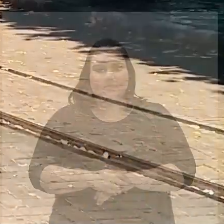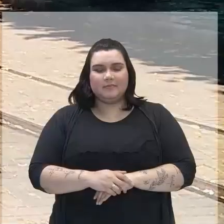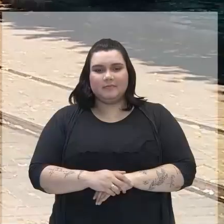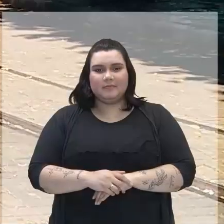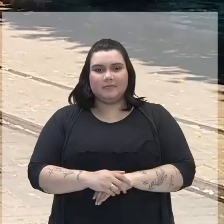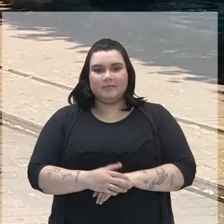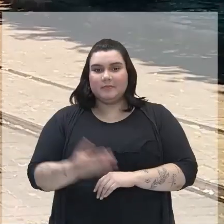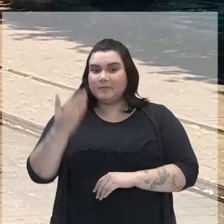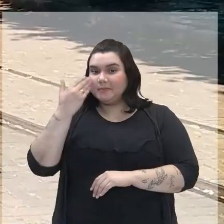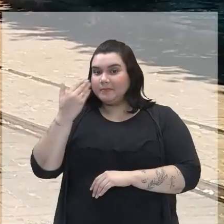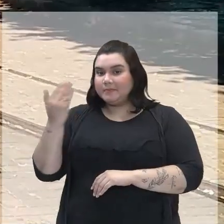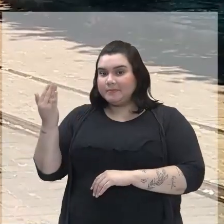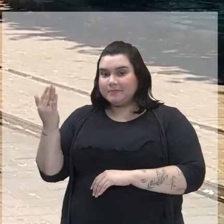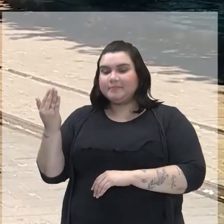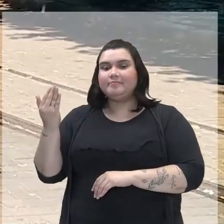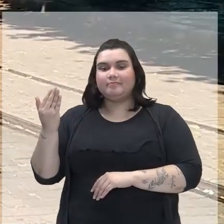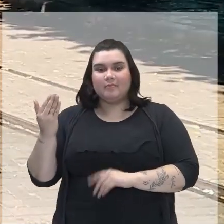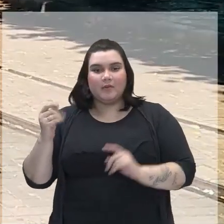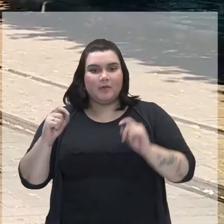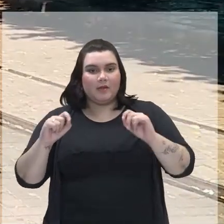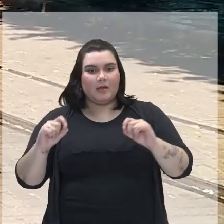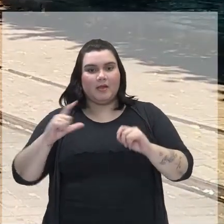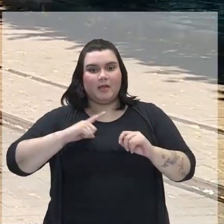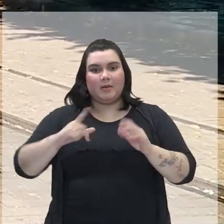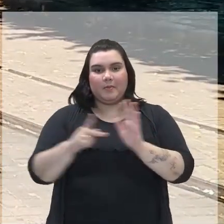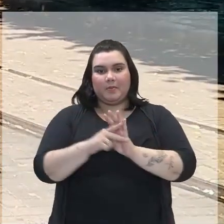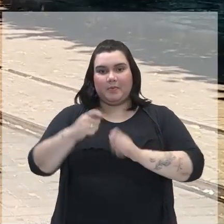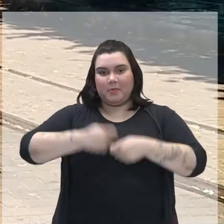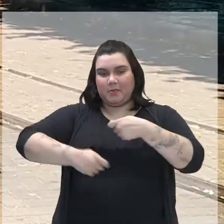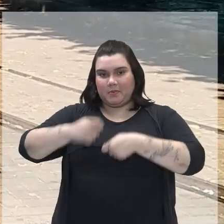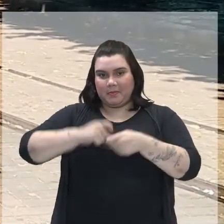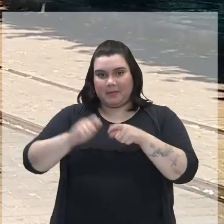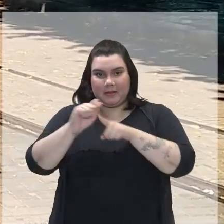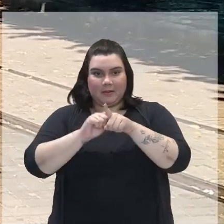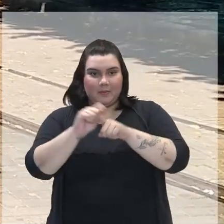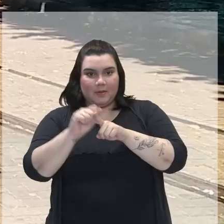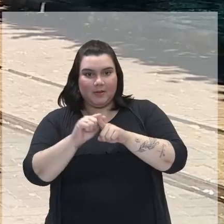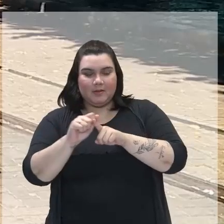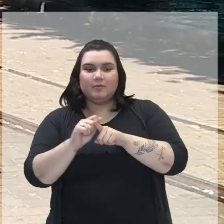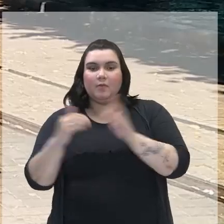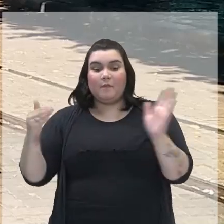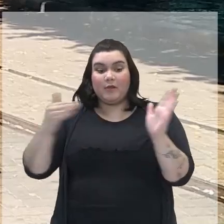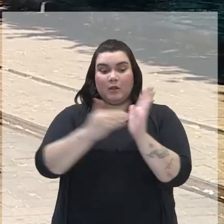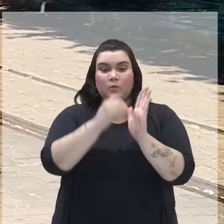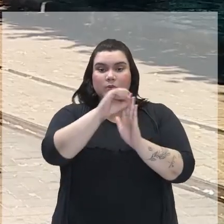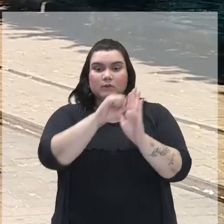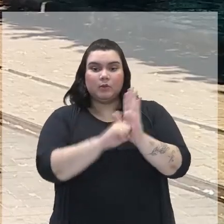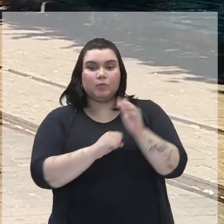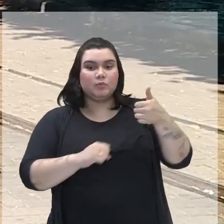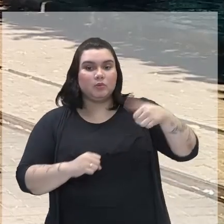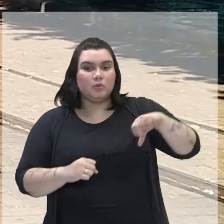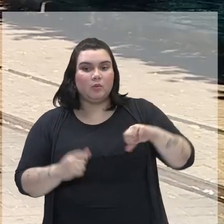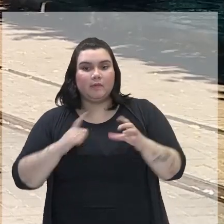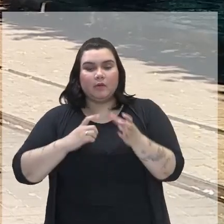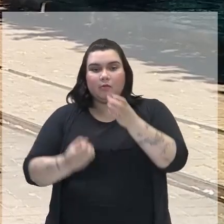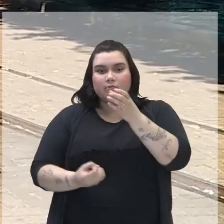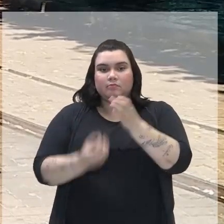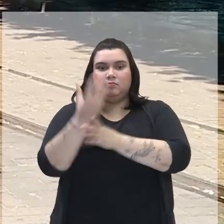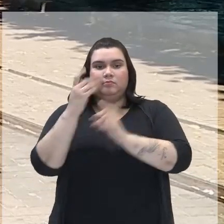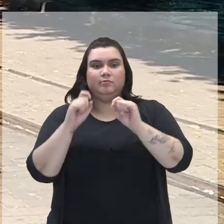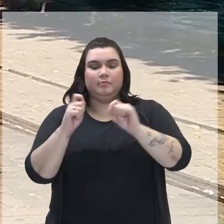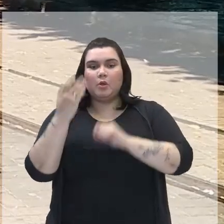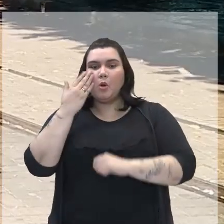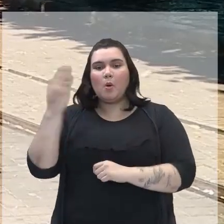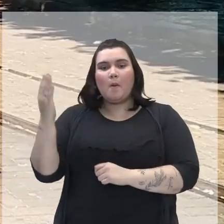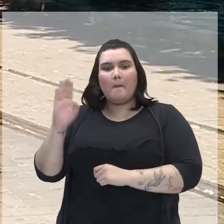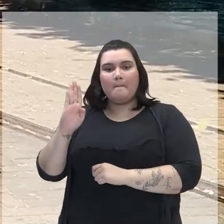E ainda nesse frenesi da Belle Époque, gerada pela economia da borracha, no final do século XIX nós temos a implementação do